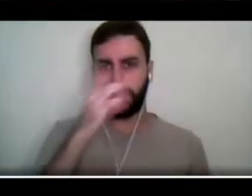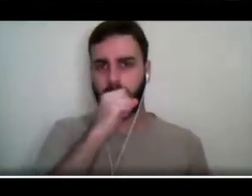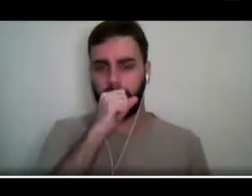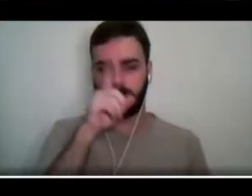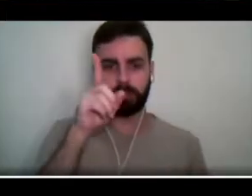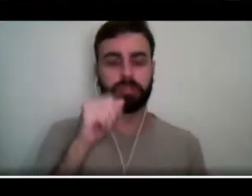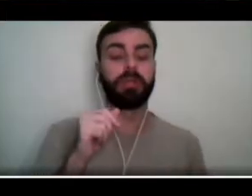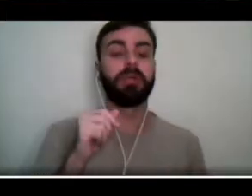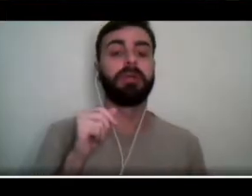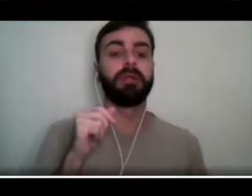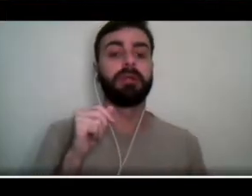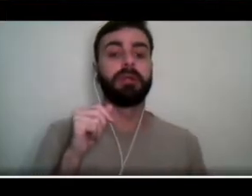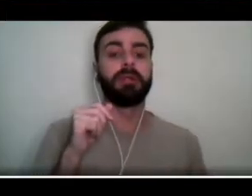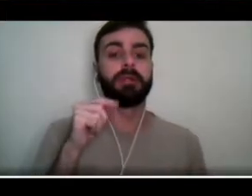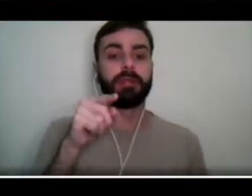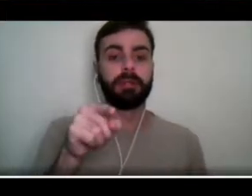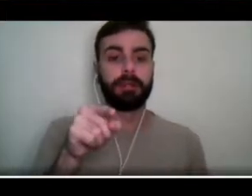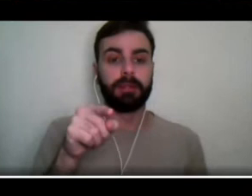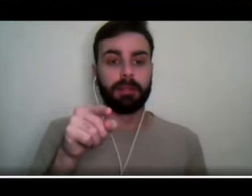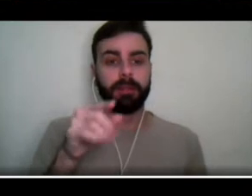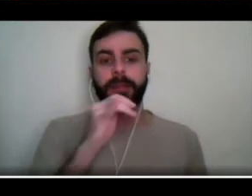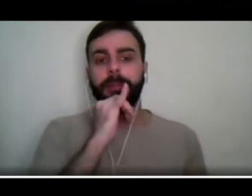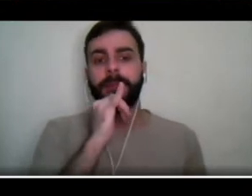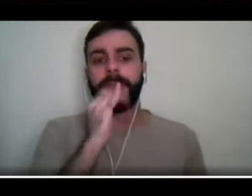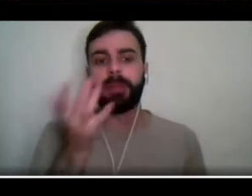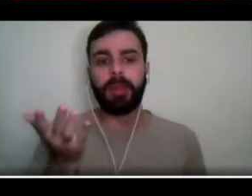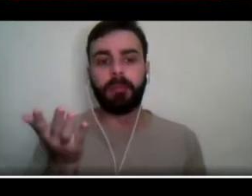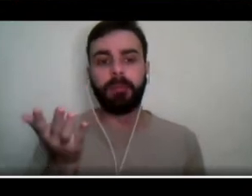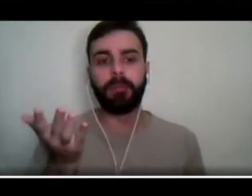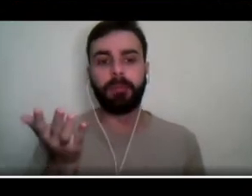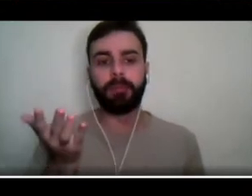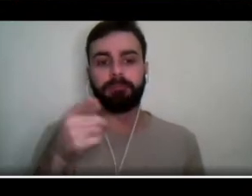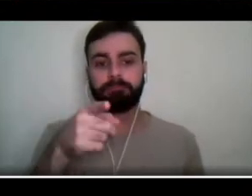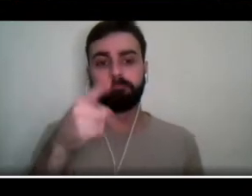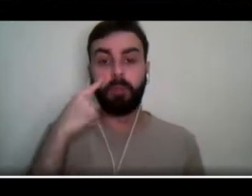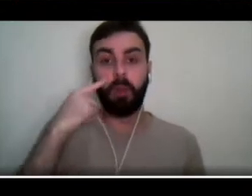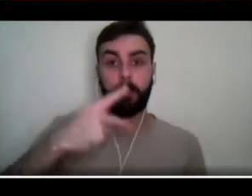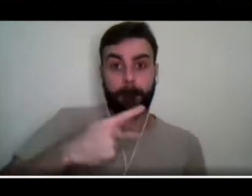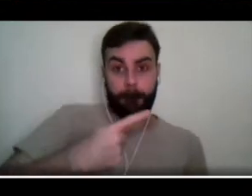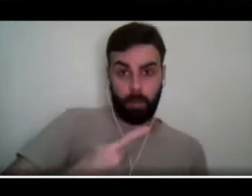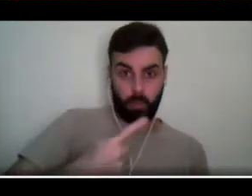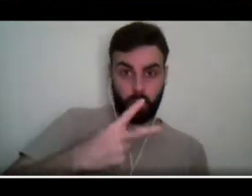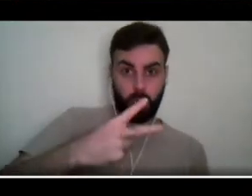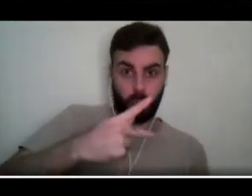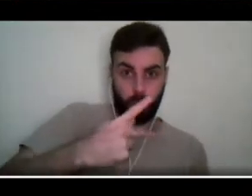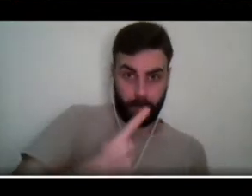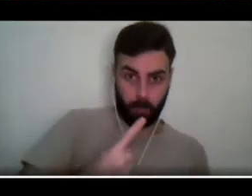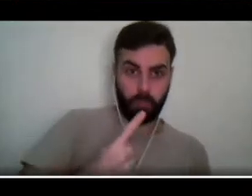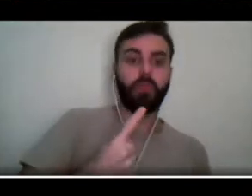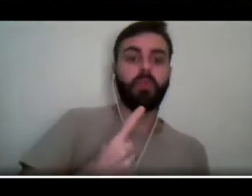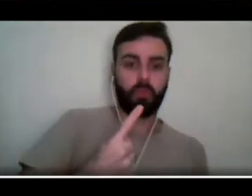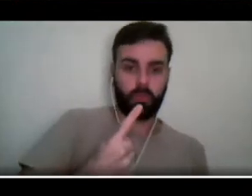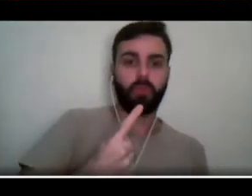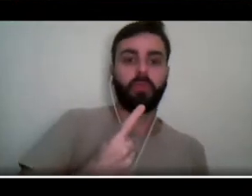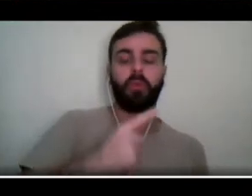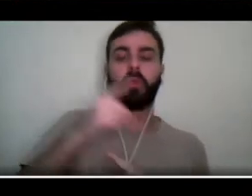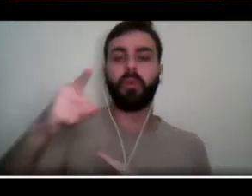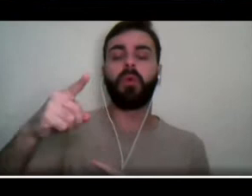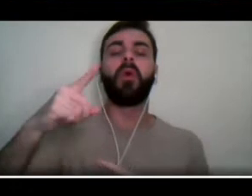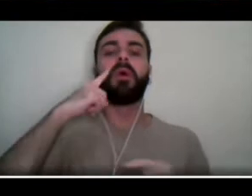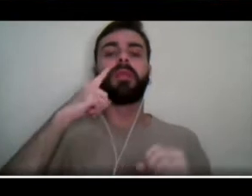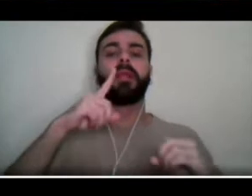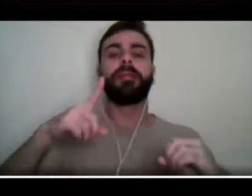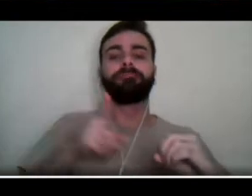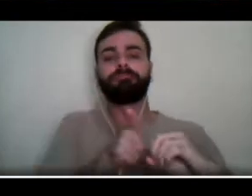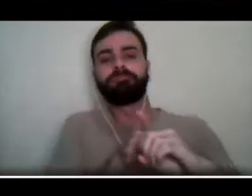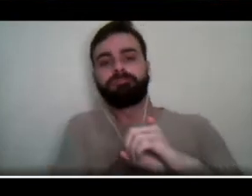e o vetor velocidade, por exemplo, nesse ponto P1, é esse vetor que é tangente à trajetória.